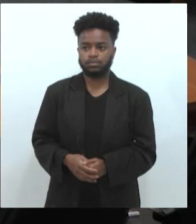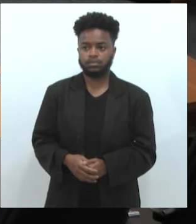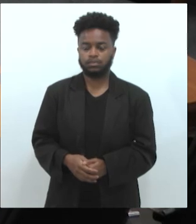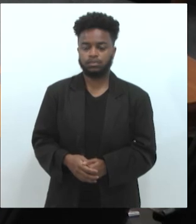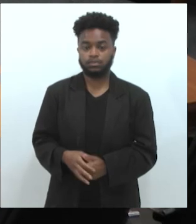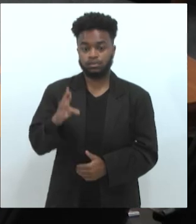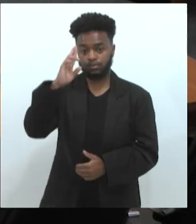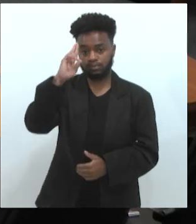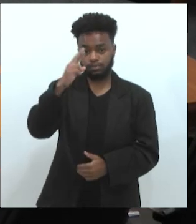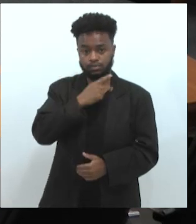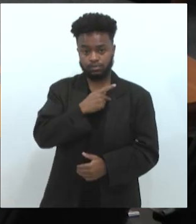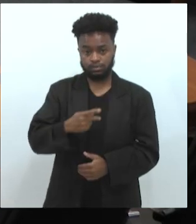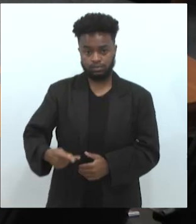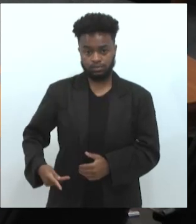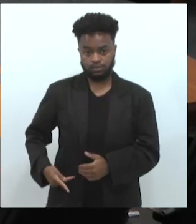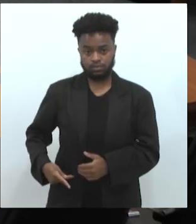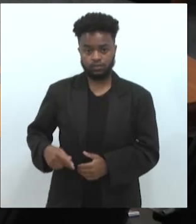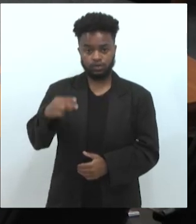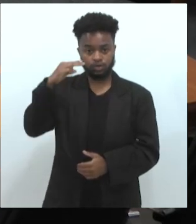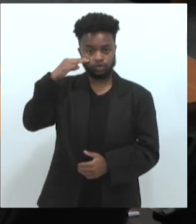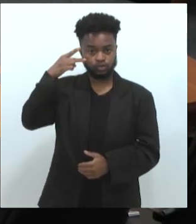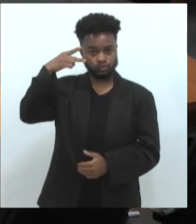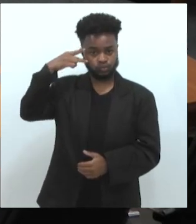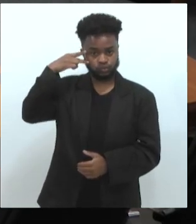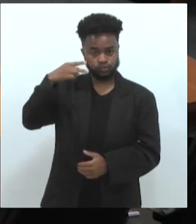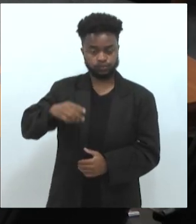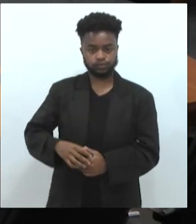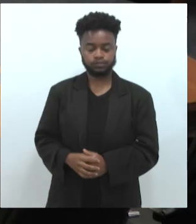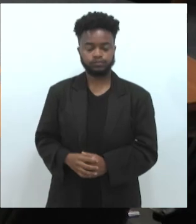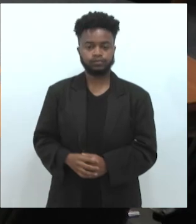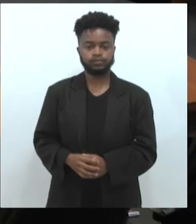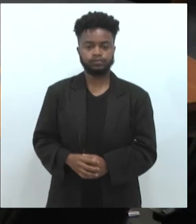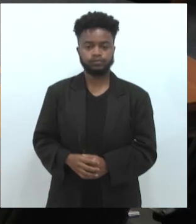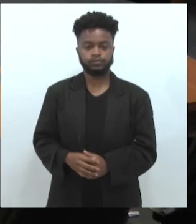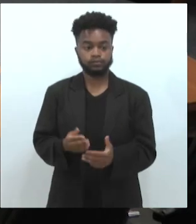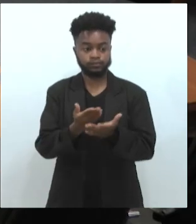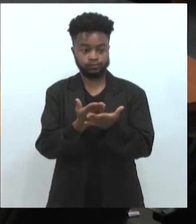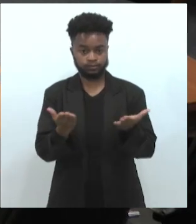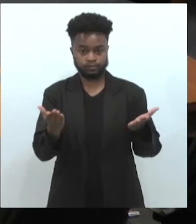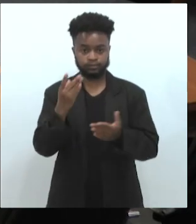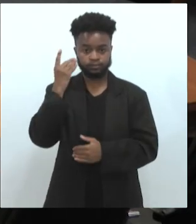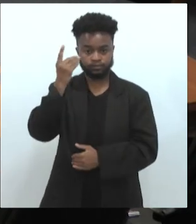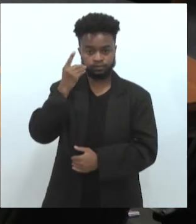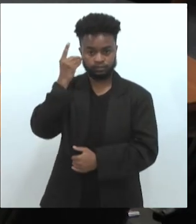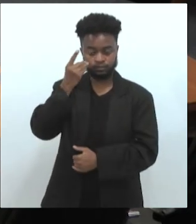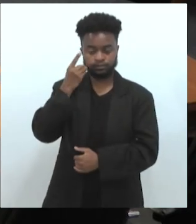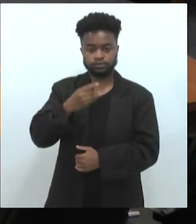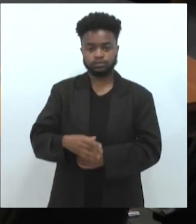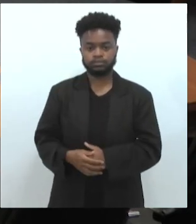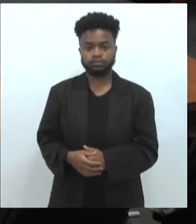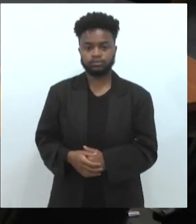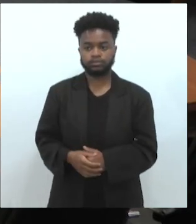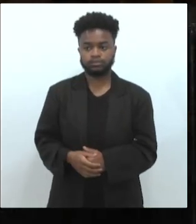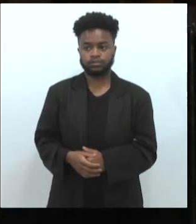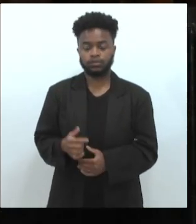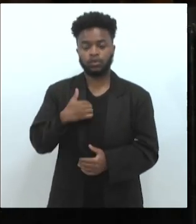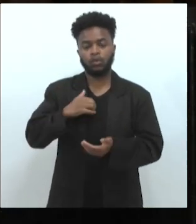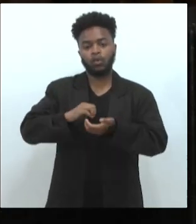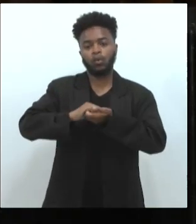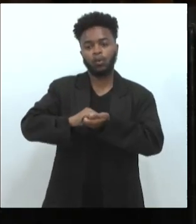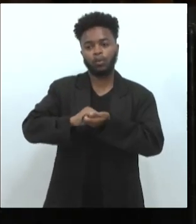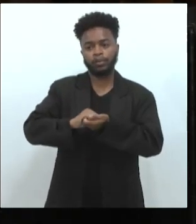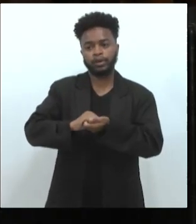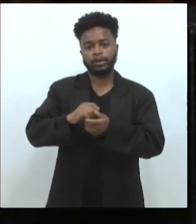Senhora presidenta, querida tia Ju, senhoras e senhores parlamentares, quero cumprimentar a